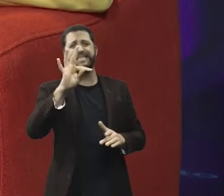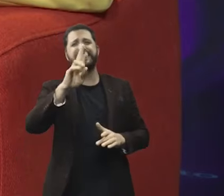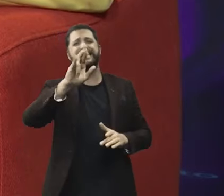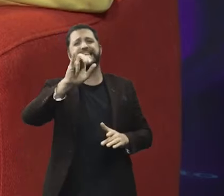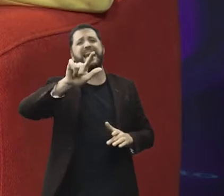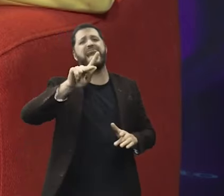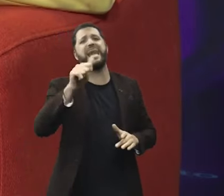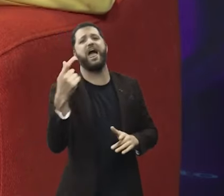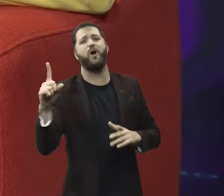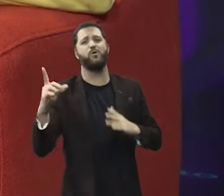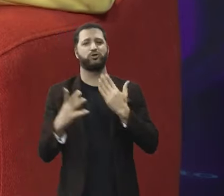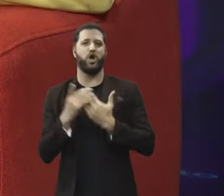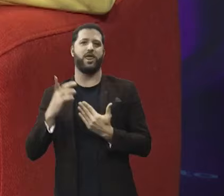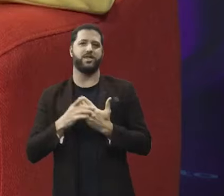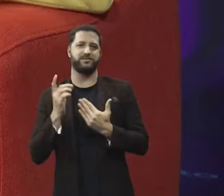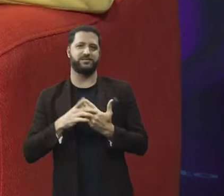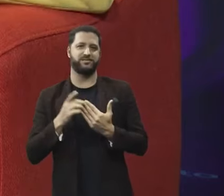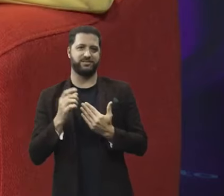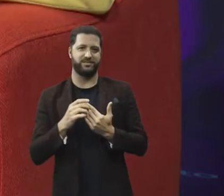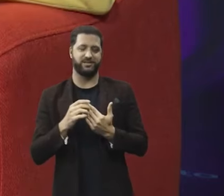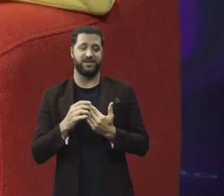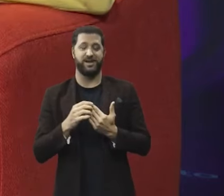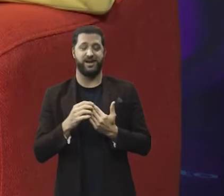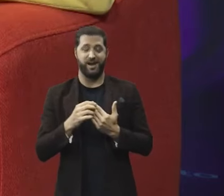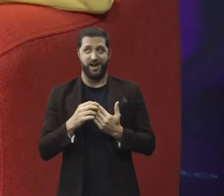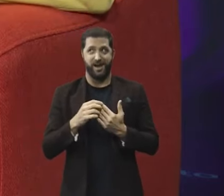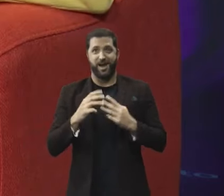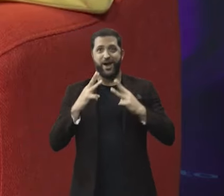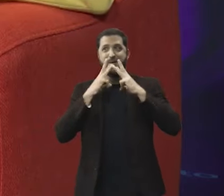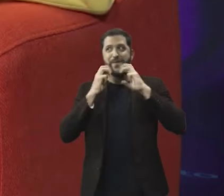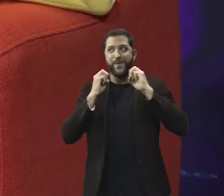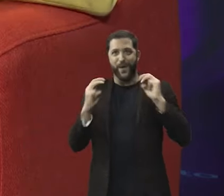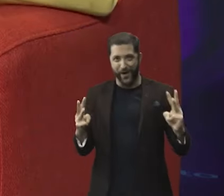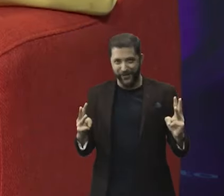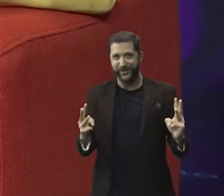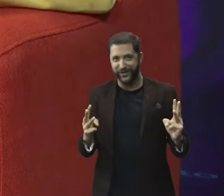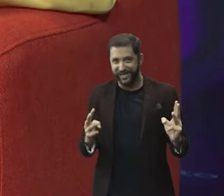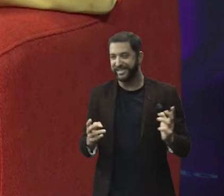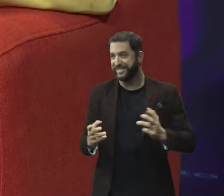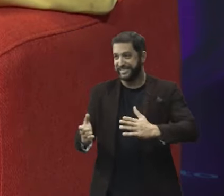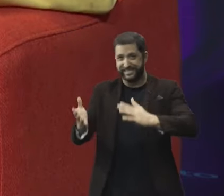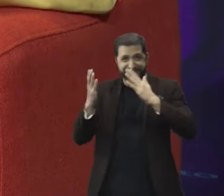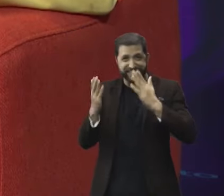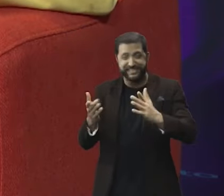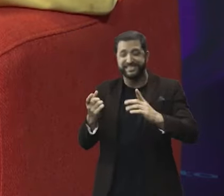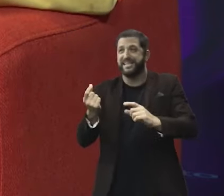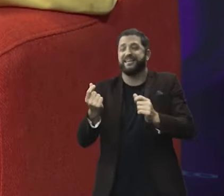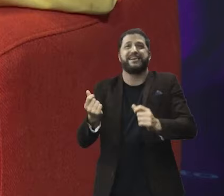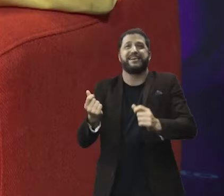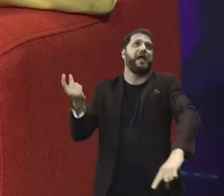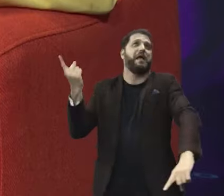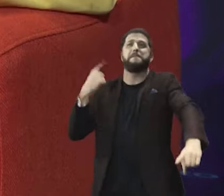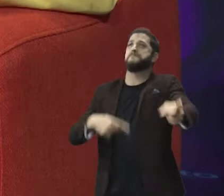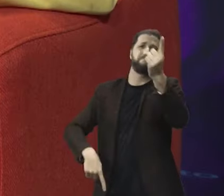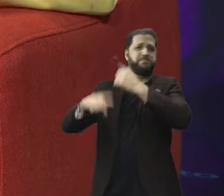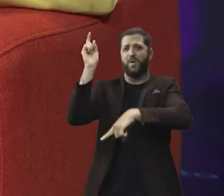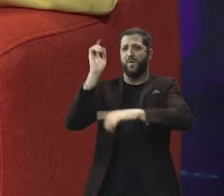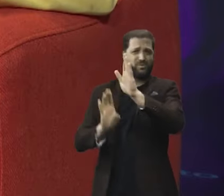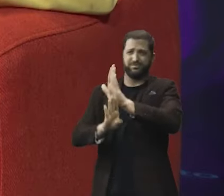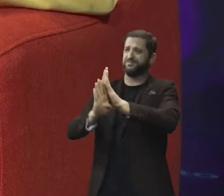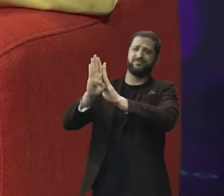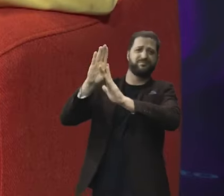Dólares você vê que realmente é algo muito muito disruptivo e finamente